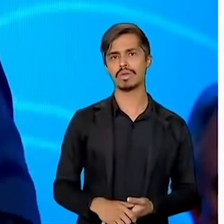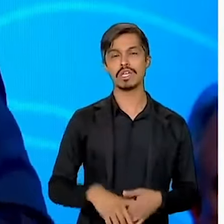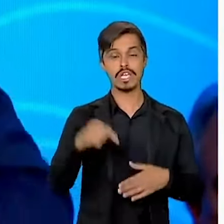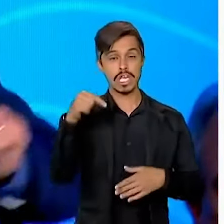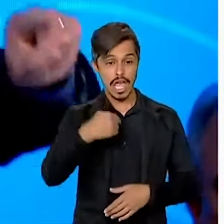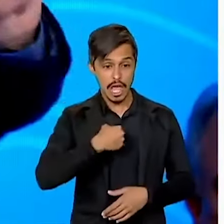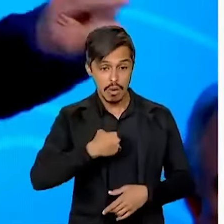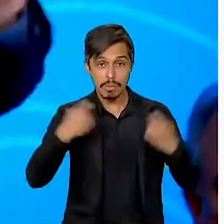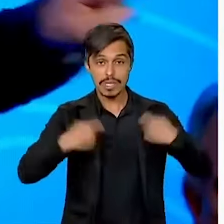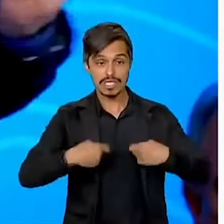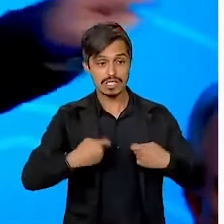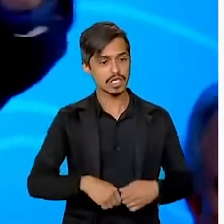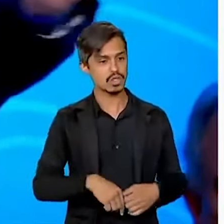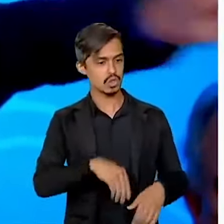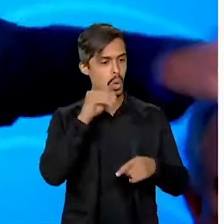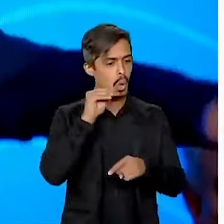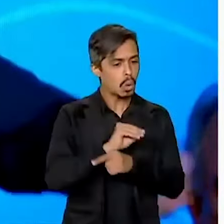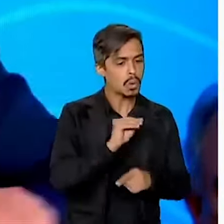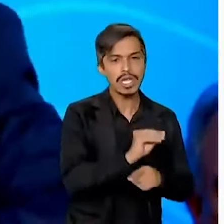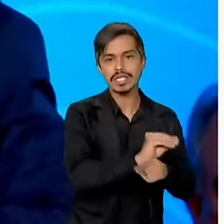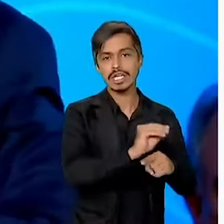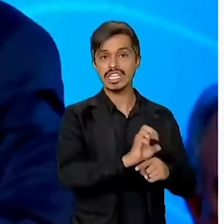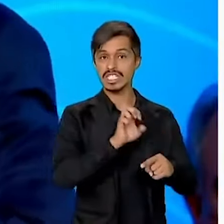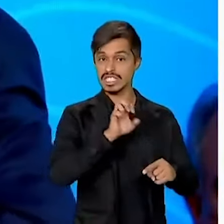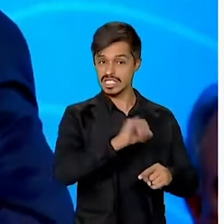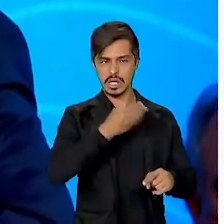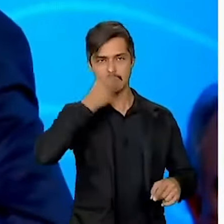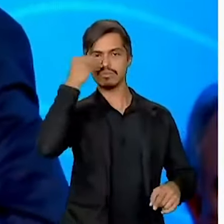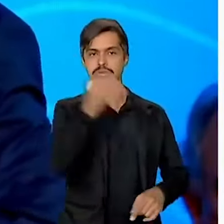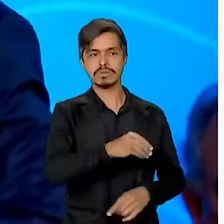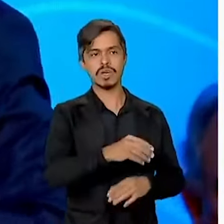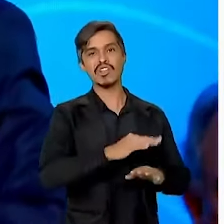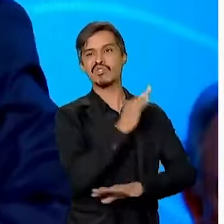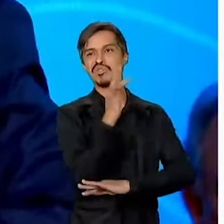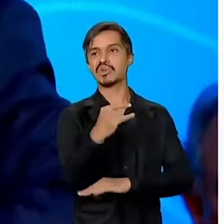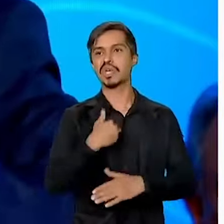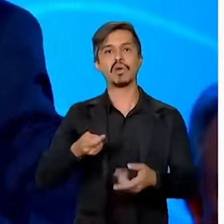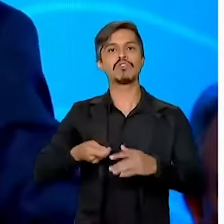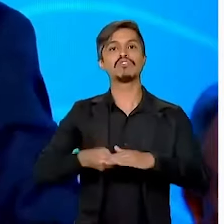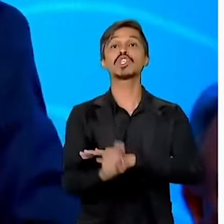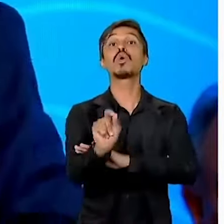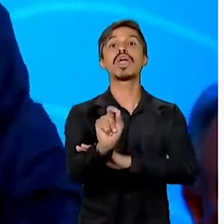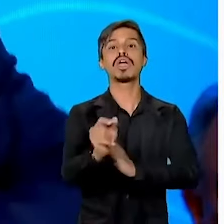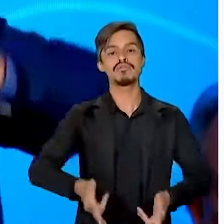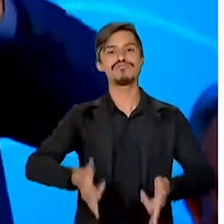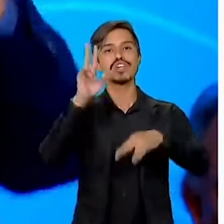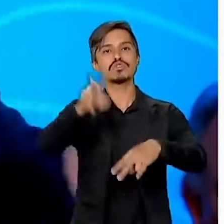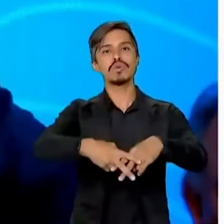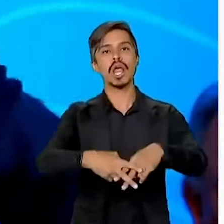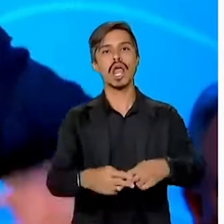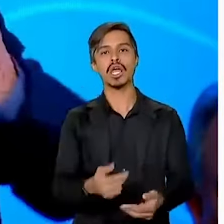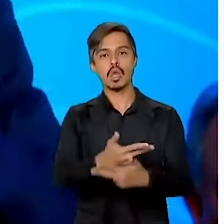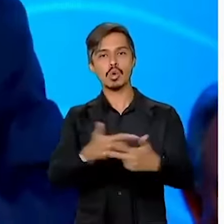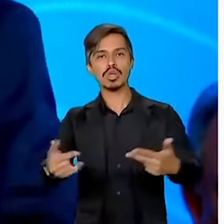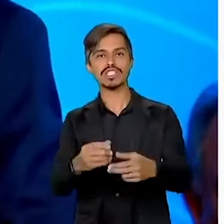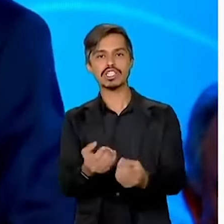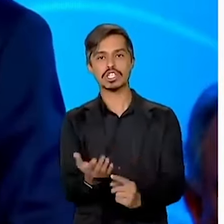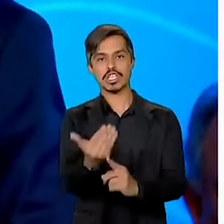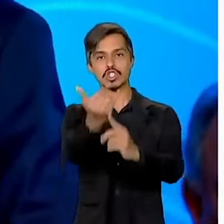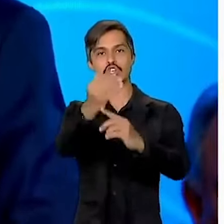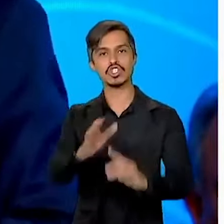molecada agora e tiver que cuidar de presídio, de detenção, sabe, de alta periculosidade, de mais cadeia e